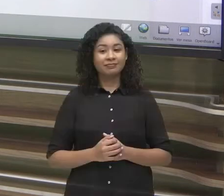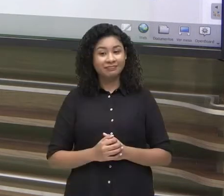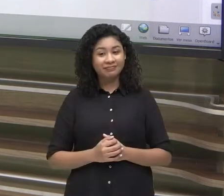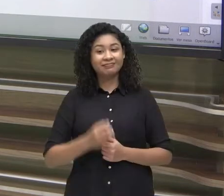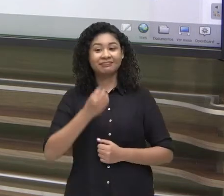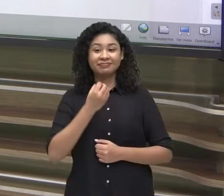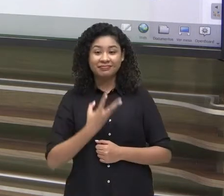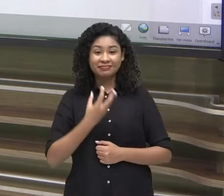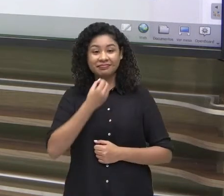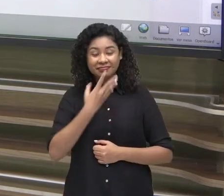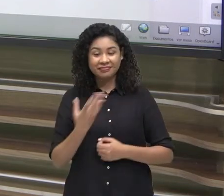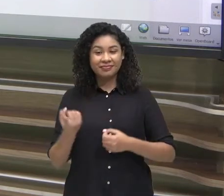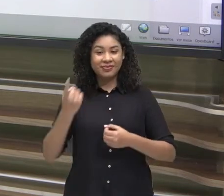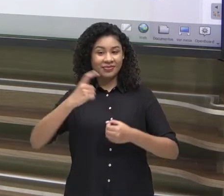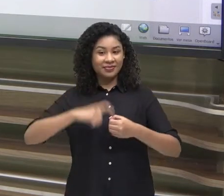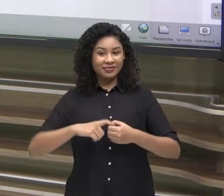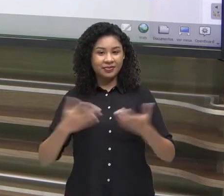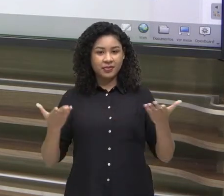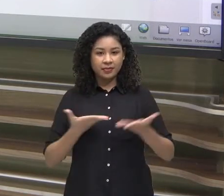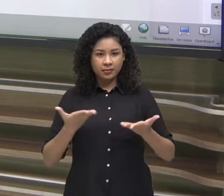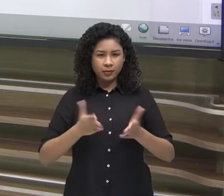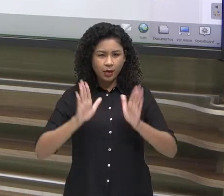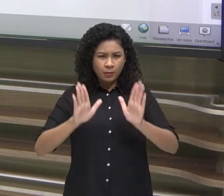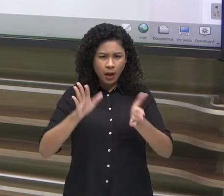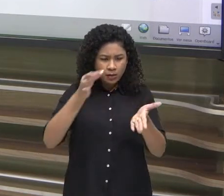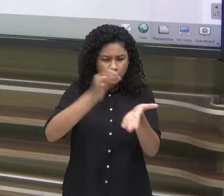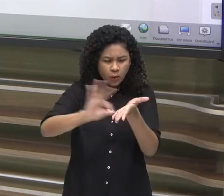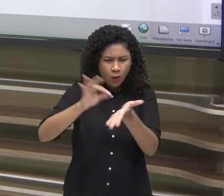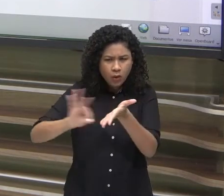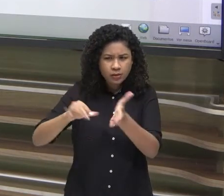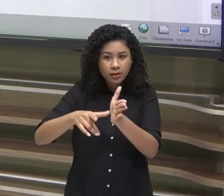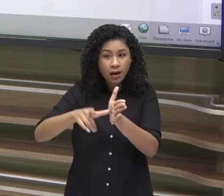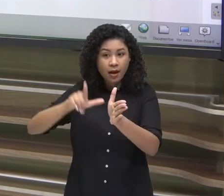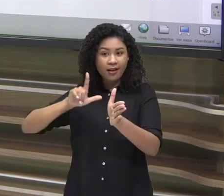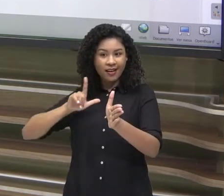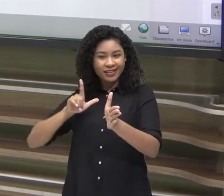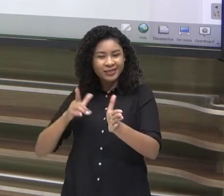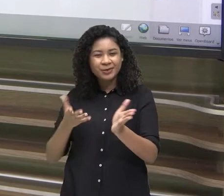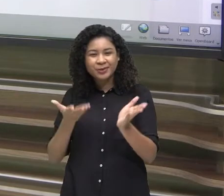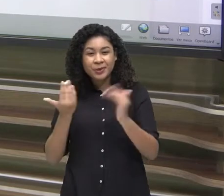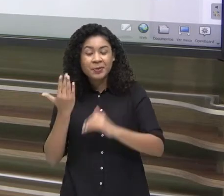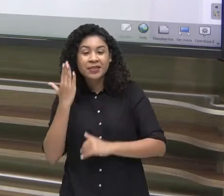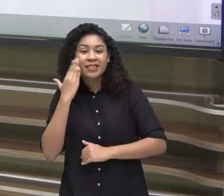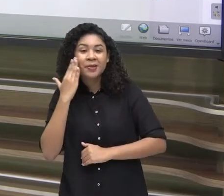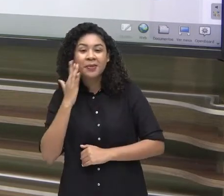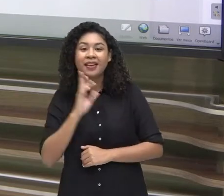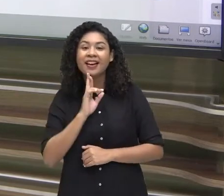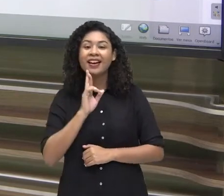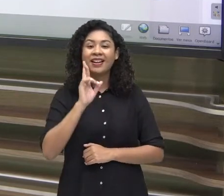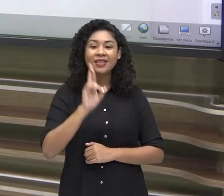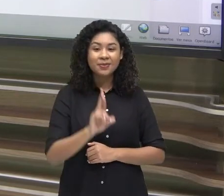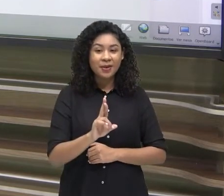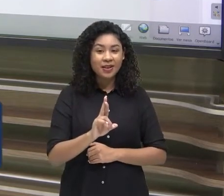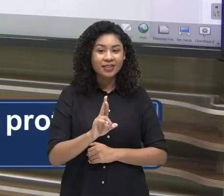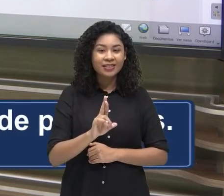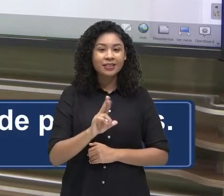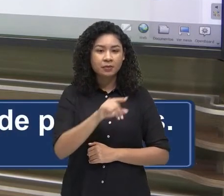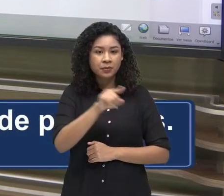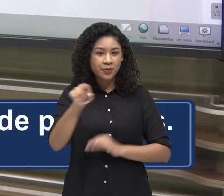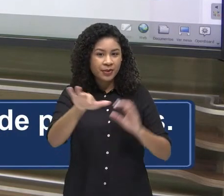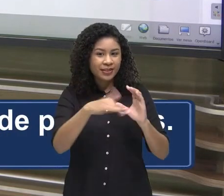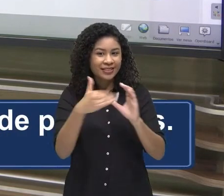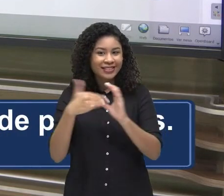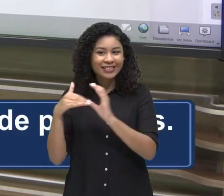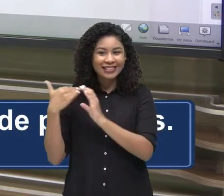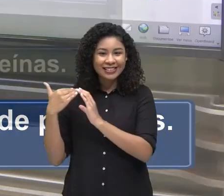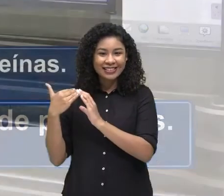Muito bem, estamos de volta. Antes da gente fazer a correção aí da nossa questão, vamos dar uma olhada na resposta que nós temos aí no nosso chat, a